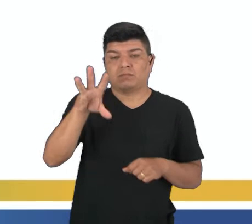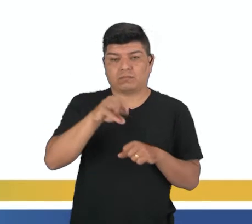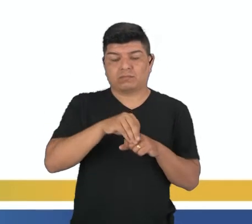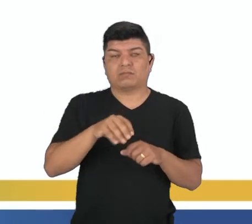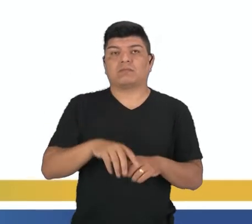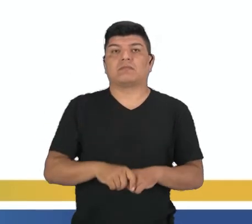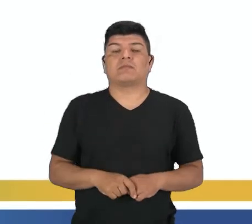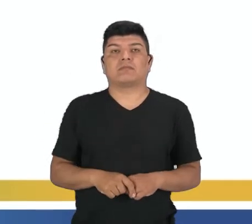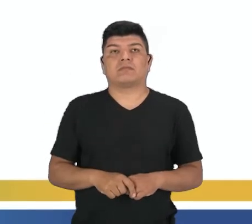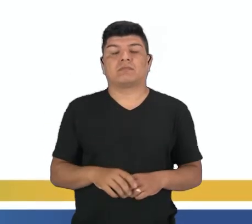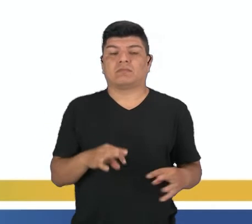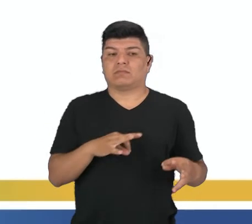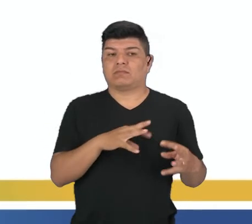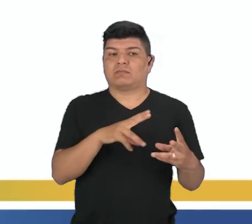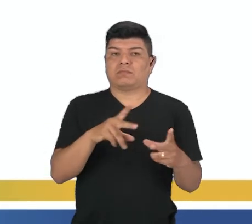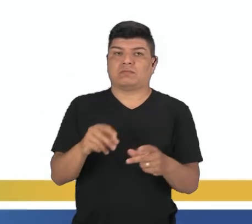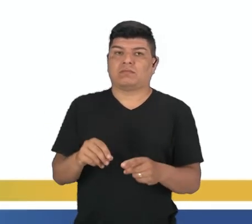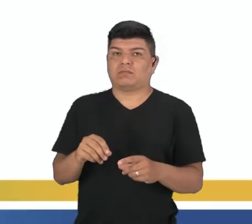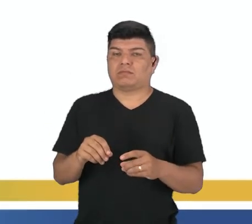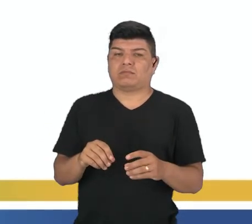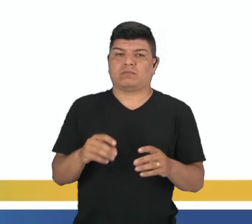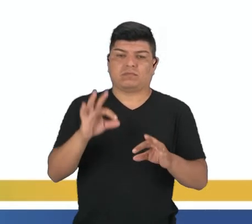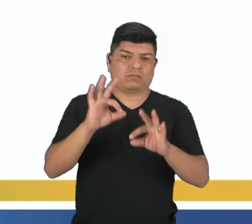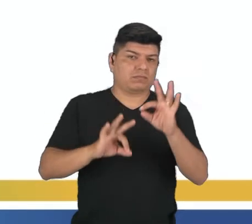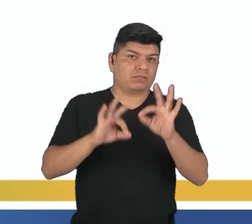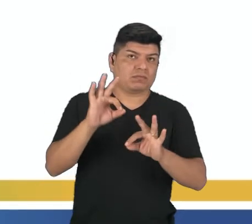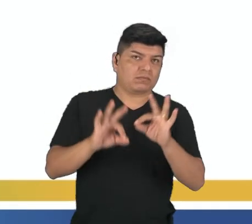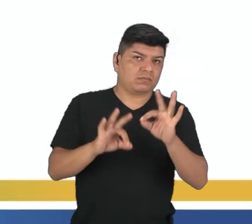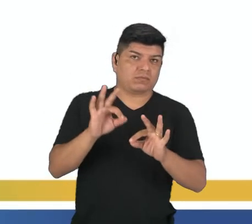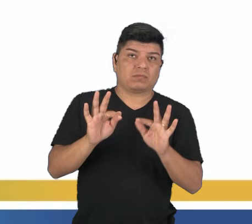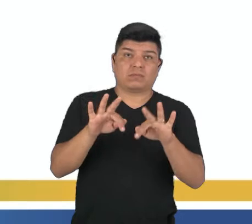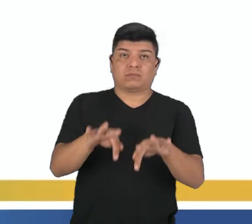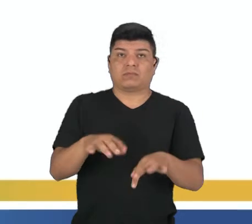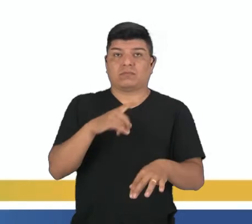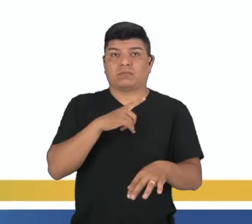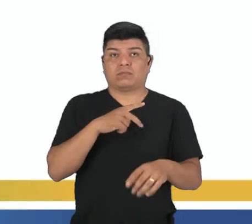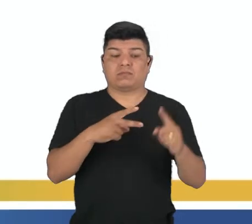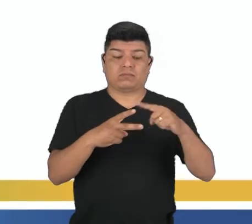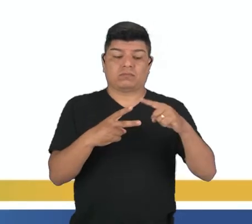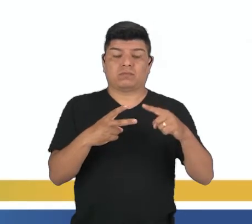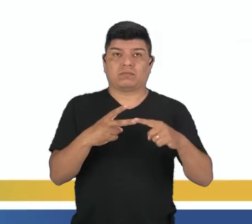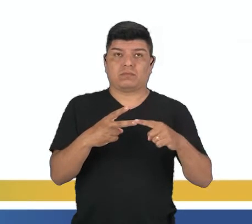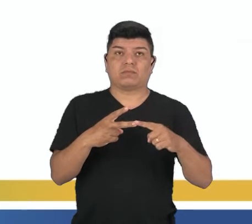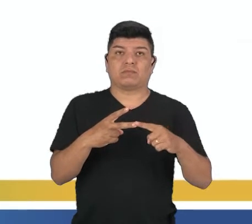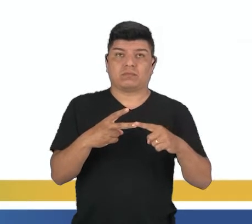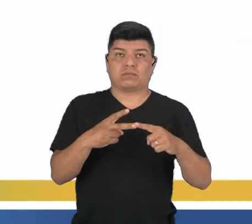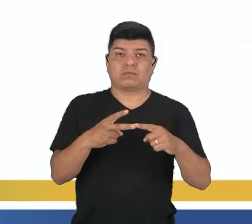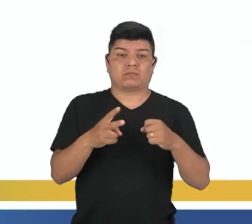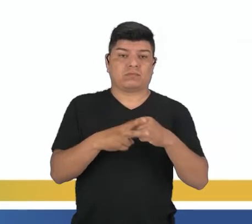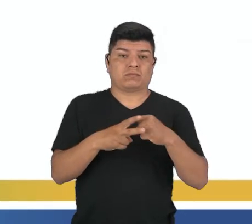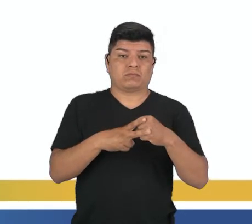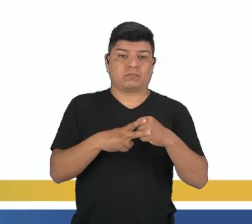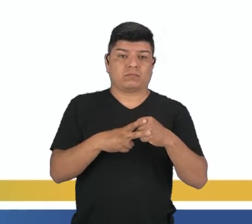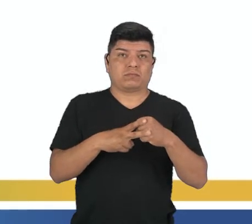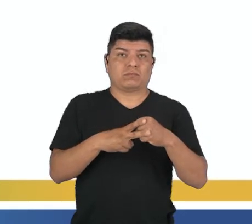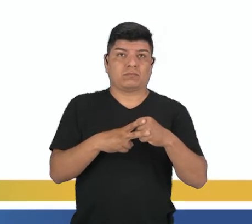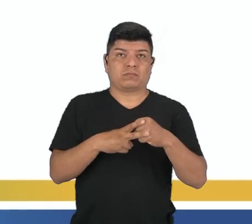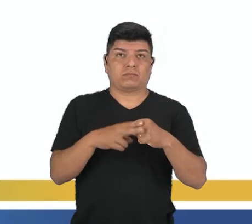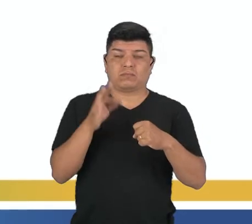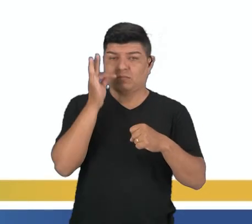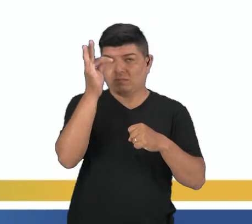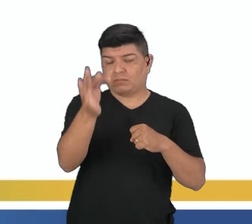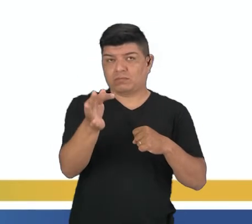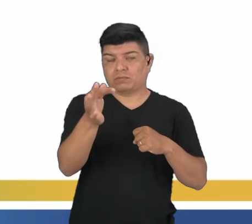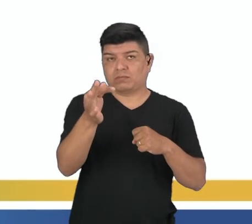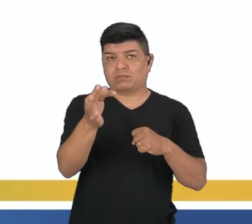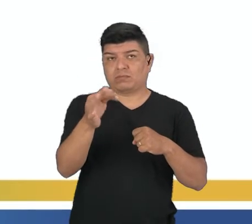aceito. Ali tem toda a construção, né? Aí no final ali tem 2 construções ali. Tem o verbo no